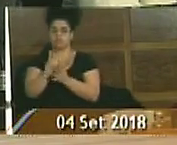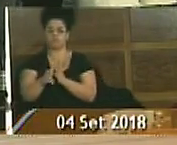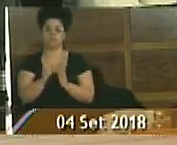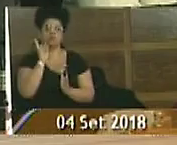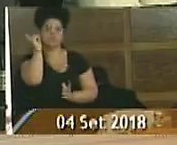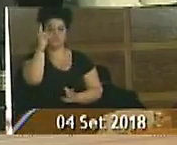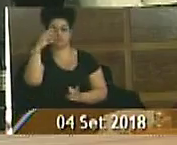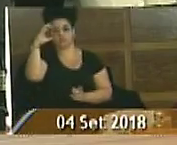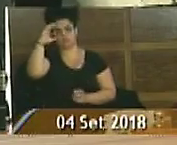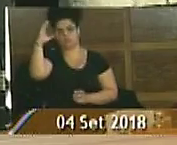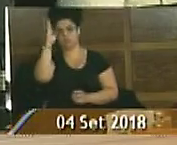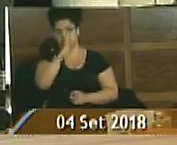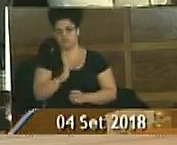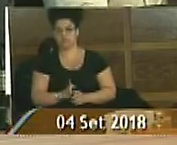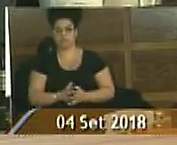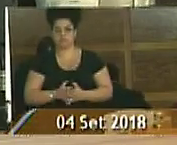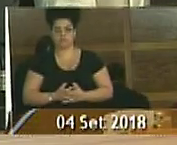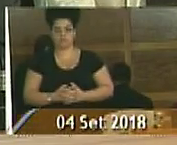requerimento, indicação e